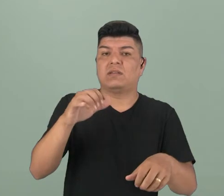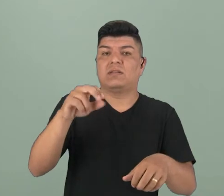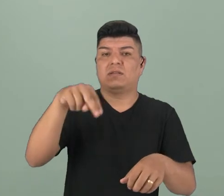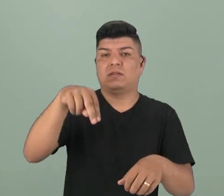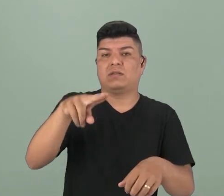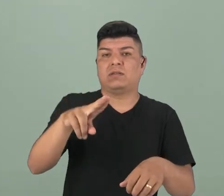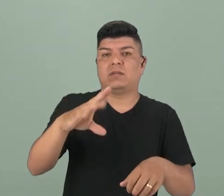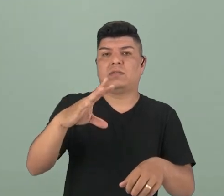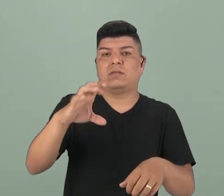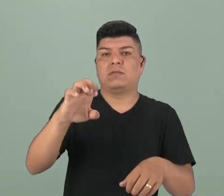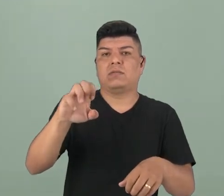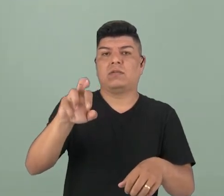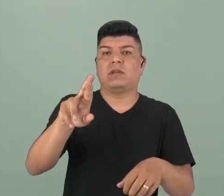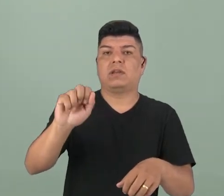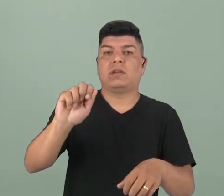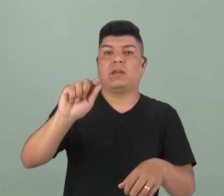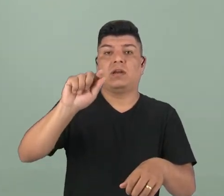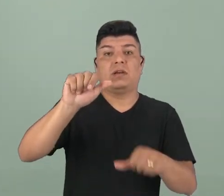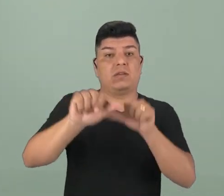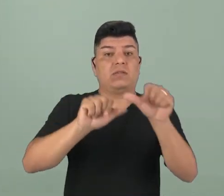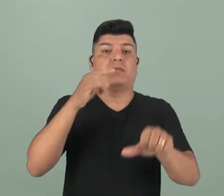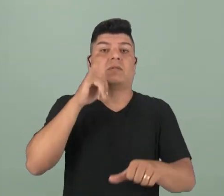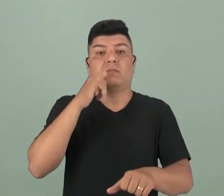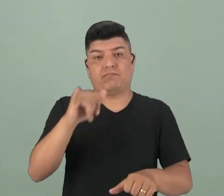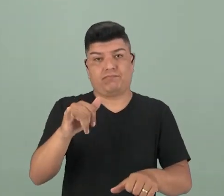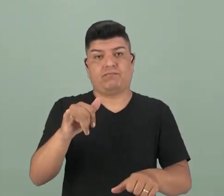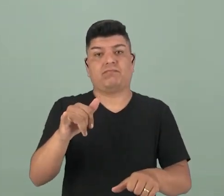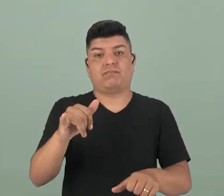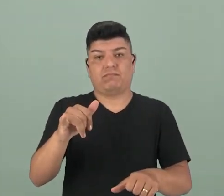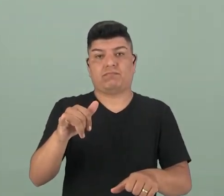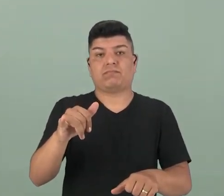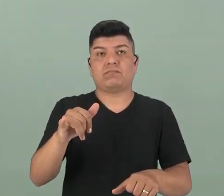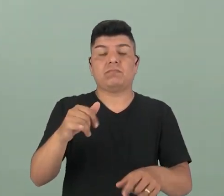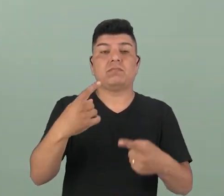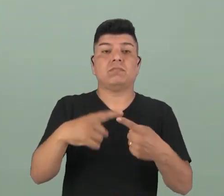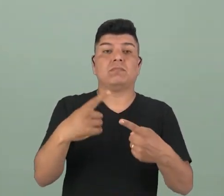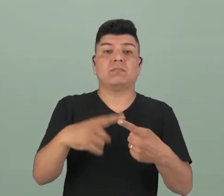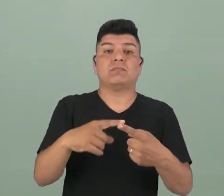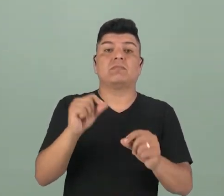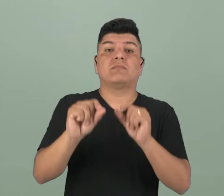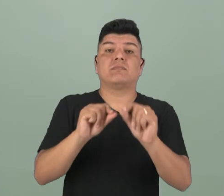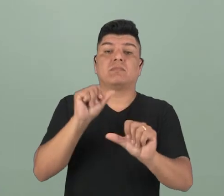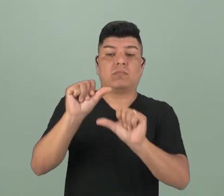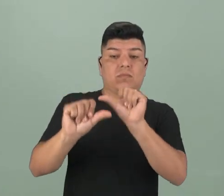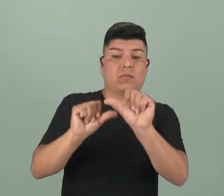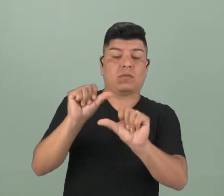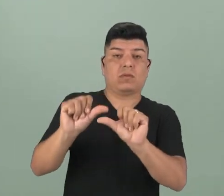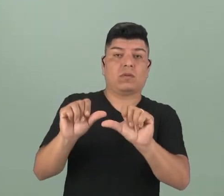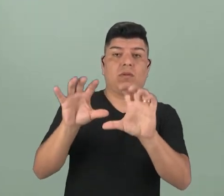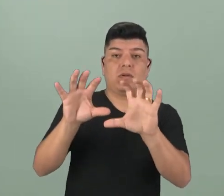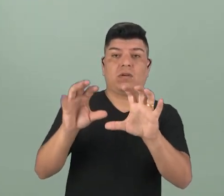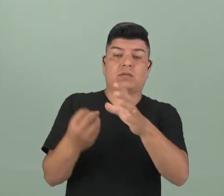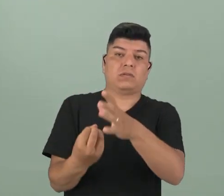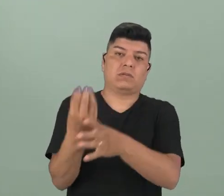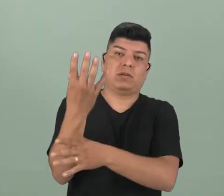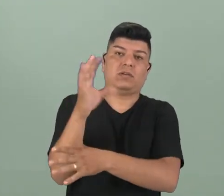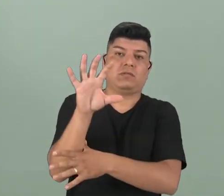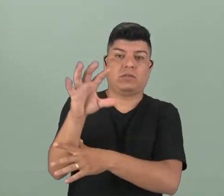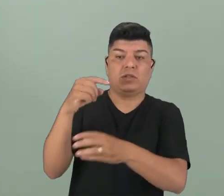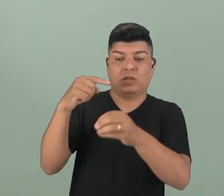elétrica? Energia nuclear, pessoal, você vai mexer no tipo do elemento que está sendo produzido